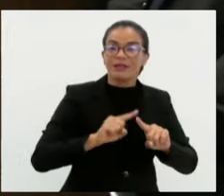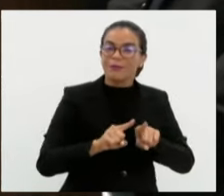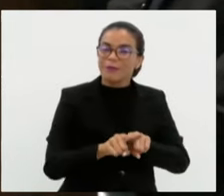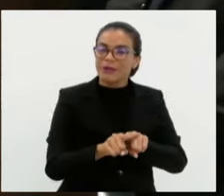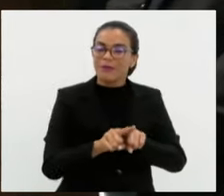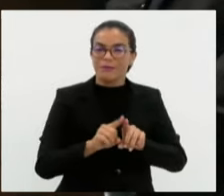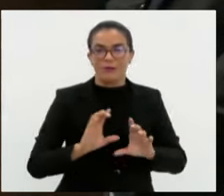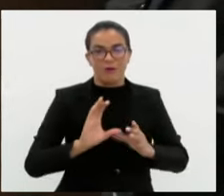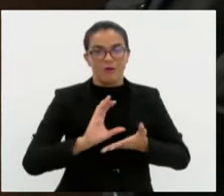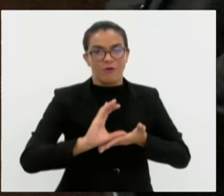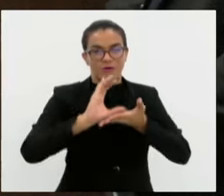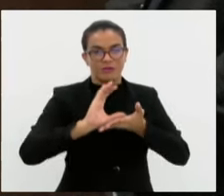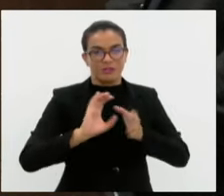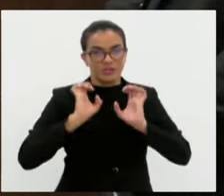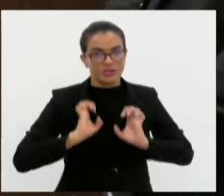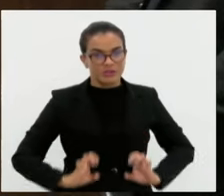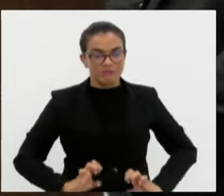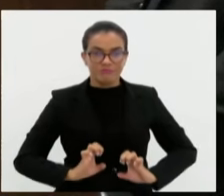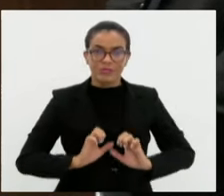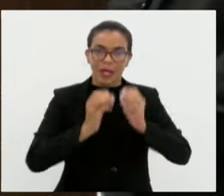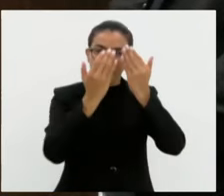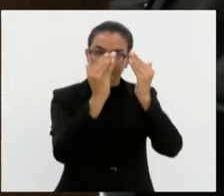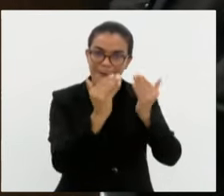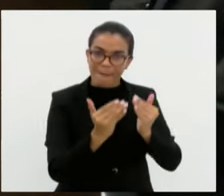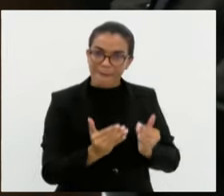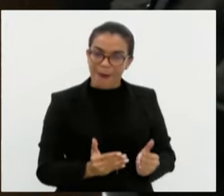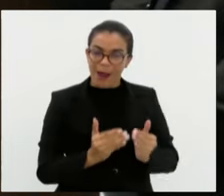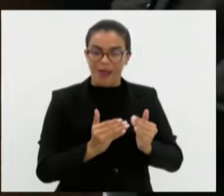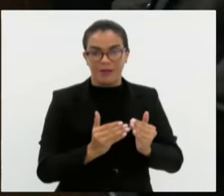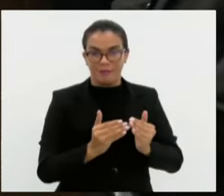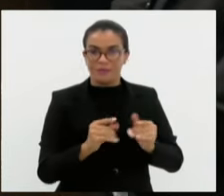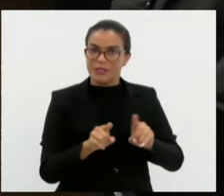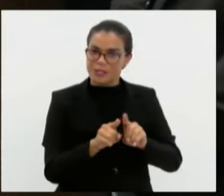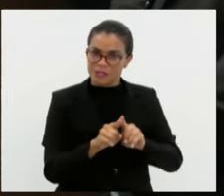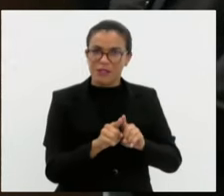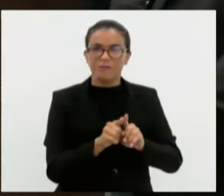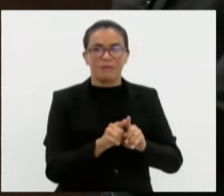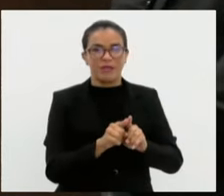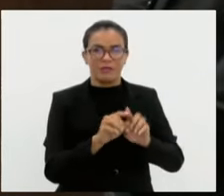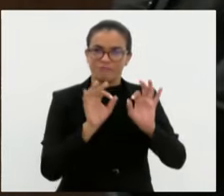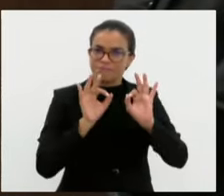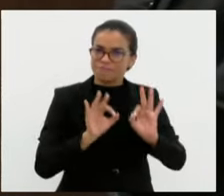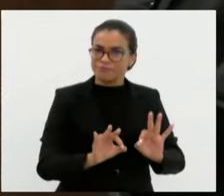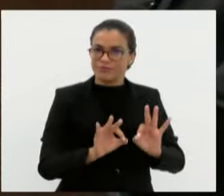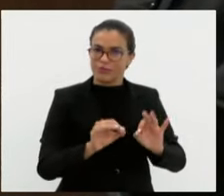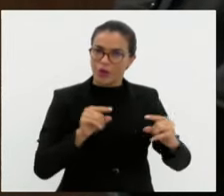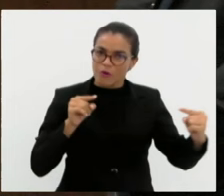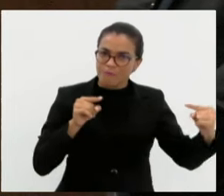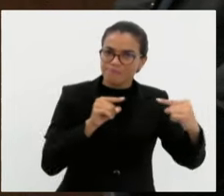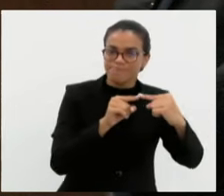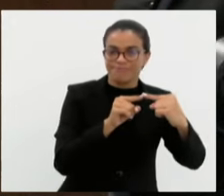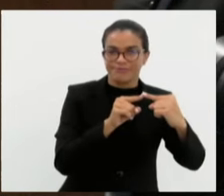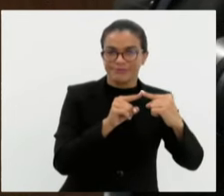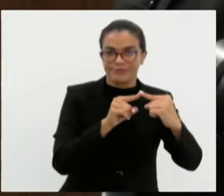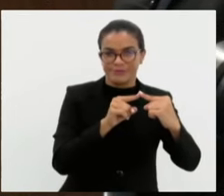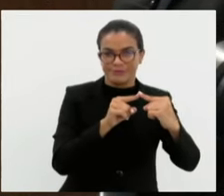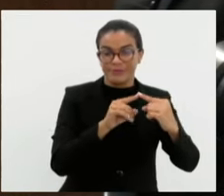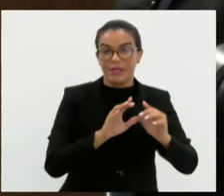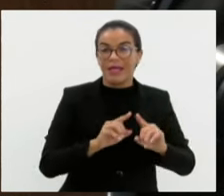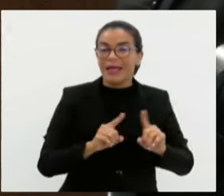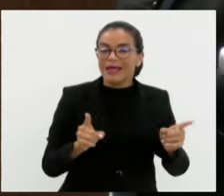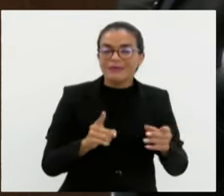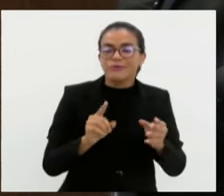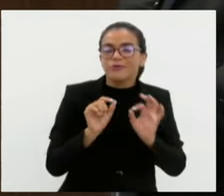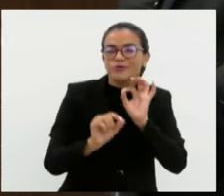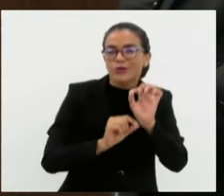Conselho de Ética apure devidamente o que tem que ser feito e aplicar-lhe as sanções pertinentes ou não para o caso. Então, essa